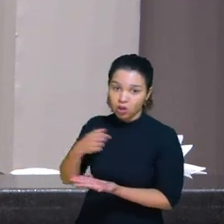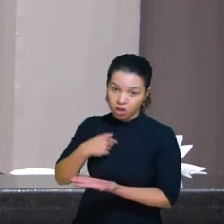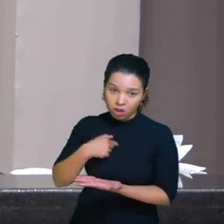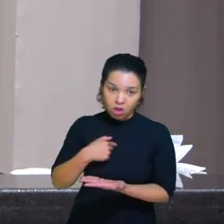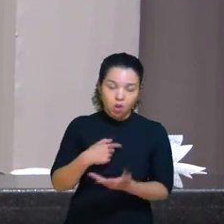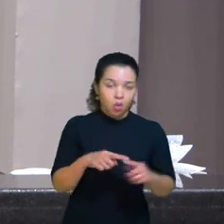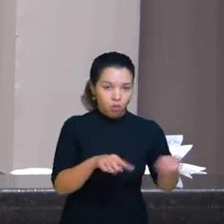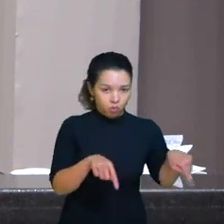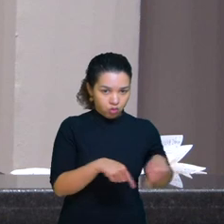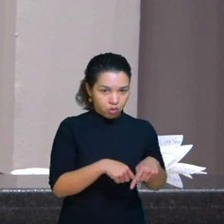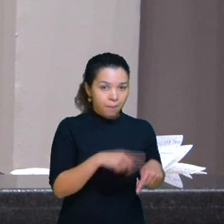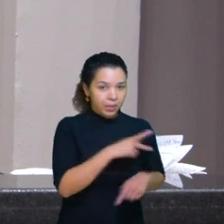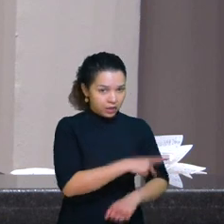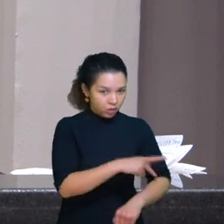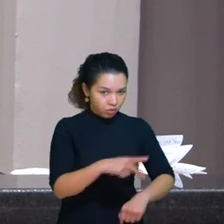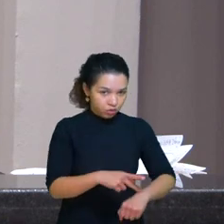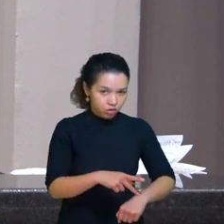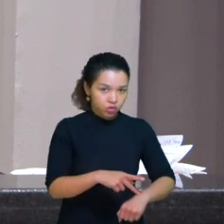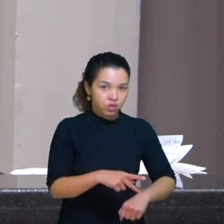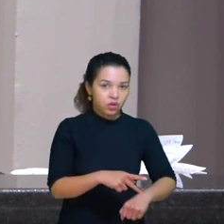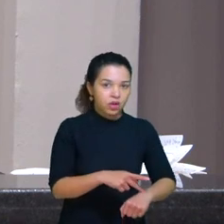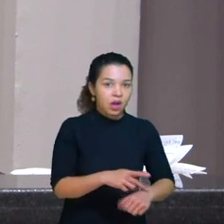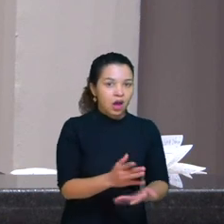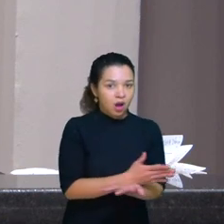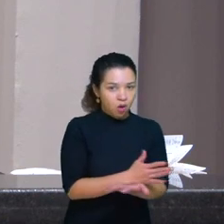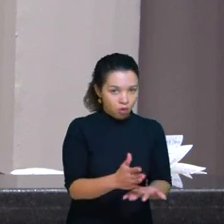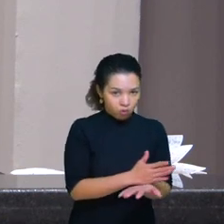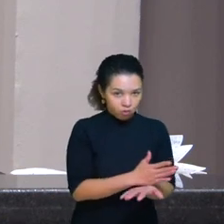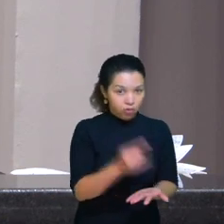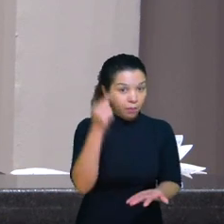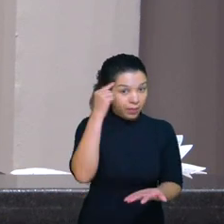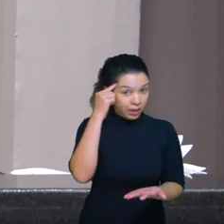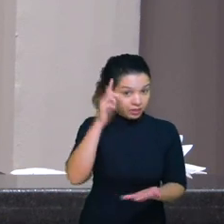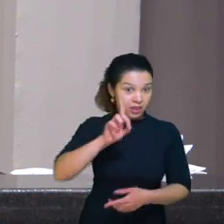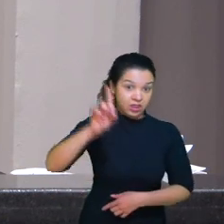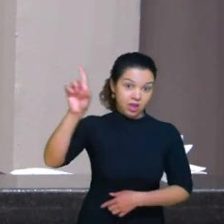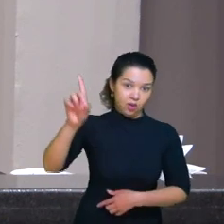maravilhosos uns pensam pensam que são Deus outros T certeza que são